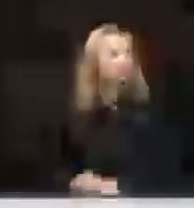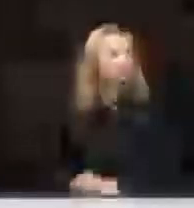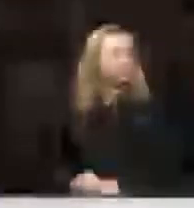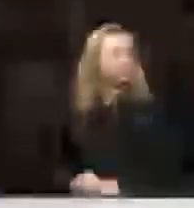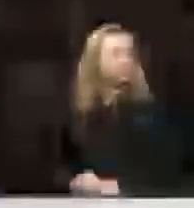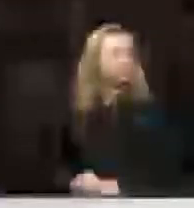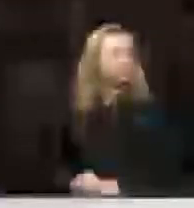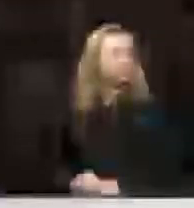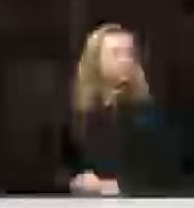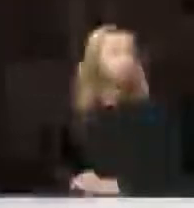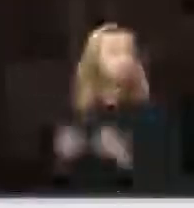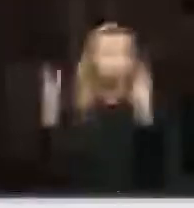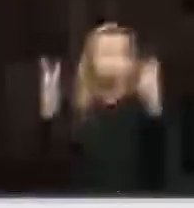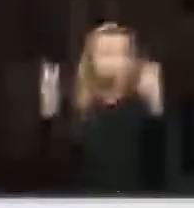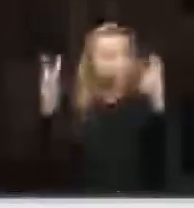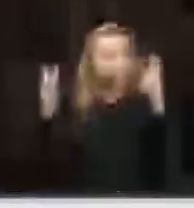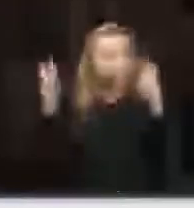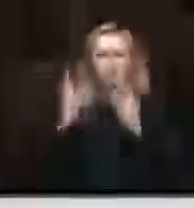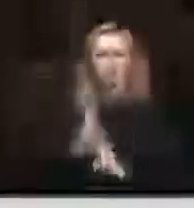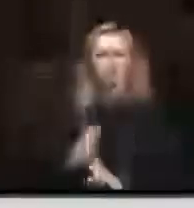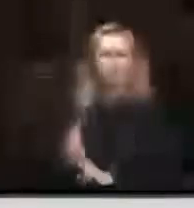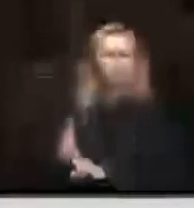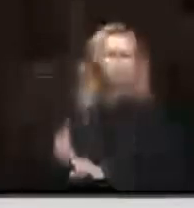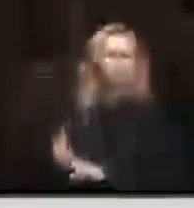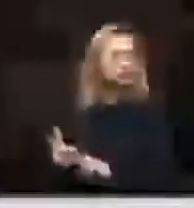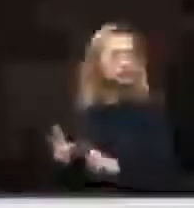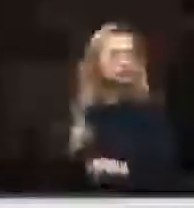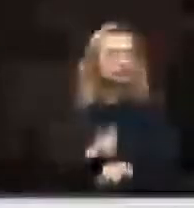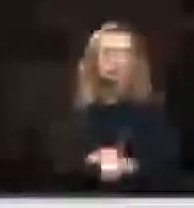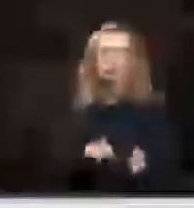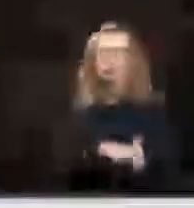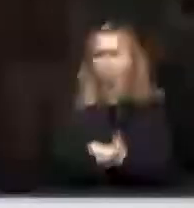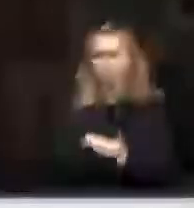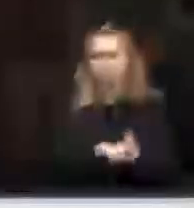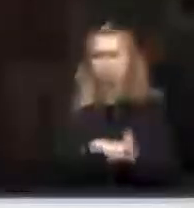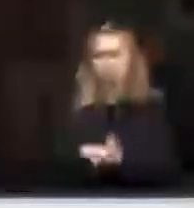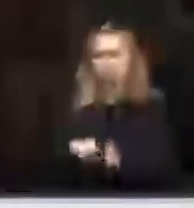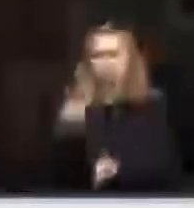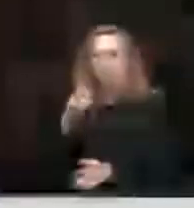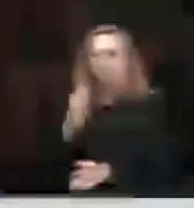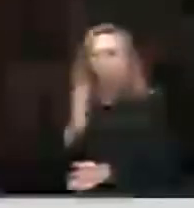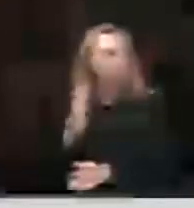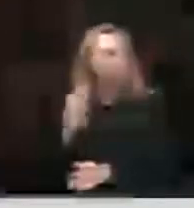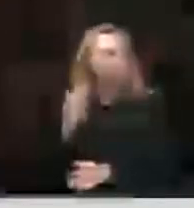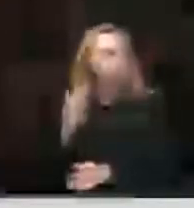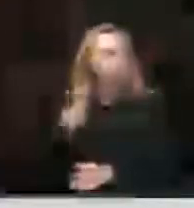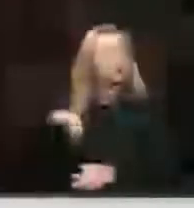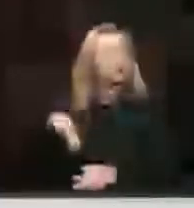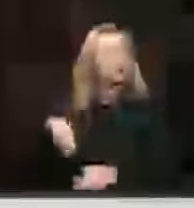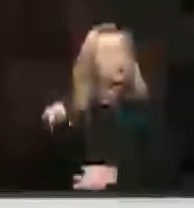fatos constantes da investigação criminal, do inquérito,